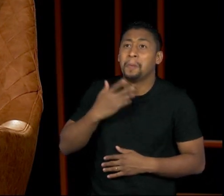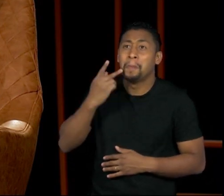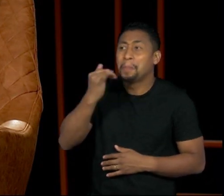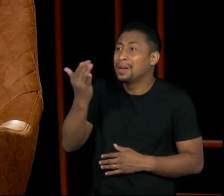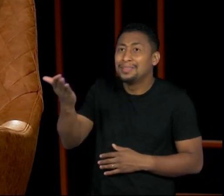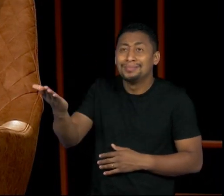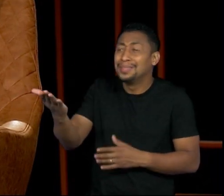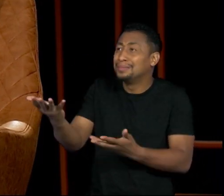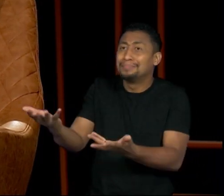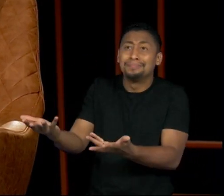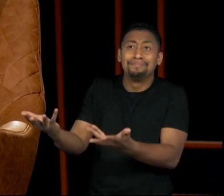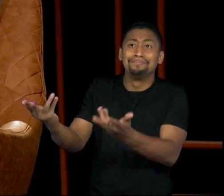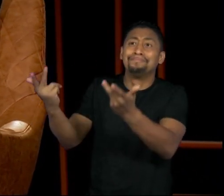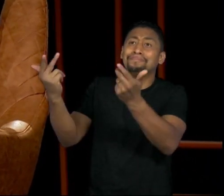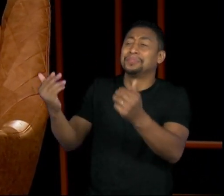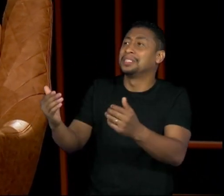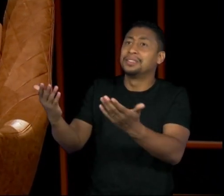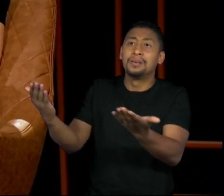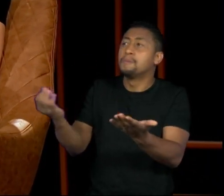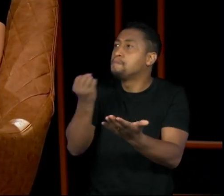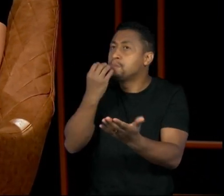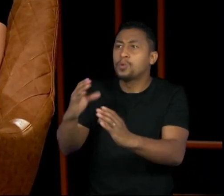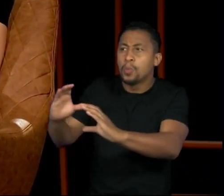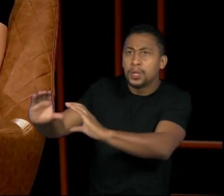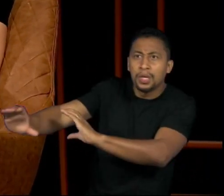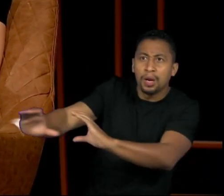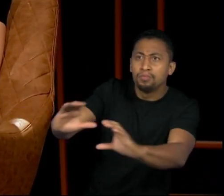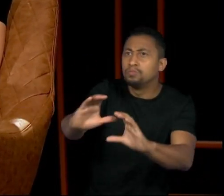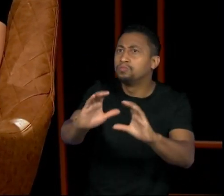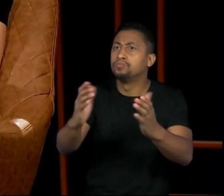no plano poético das coisas, né? Ele não era um artista, meu